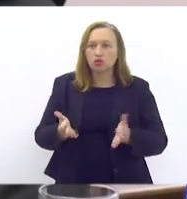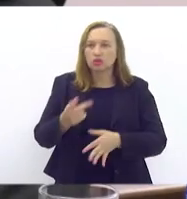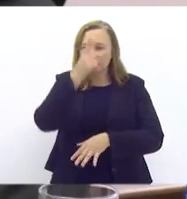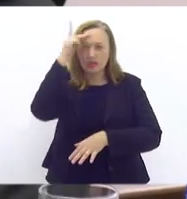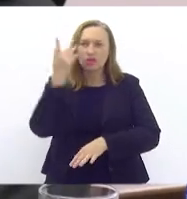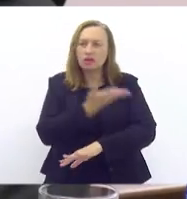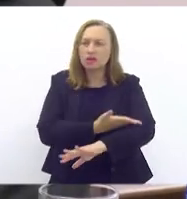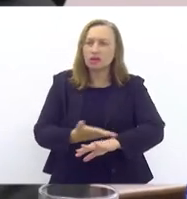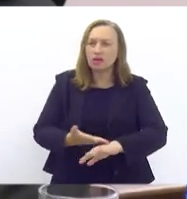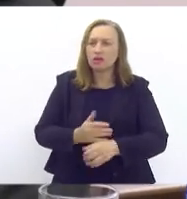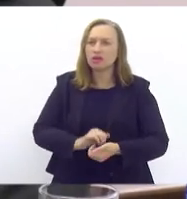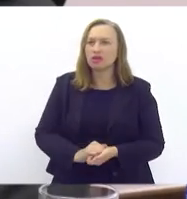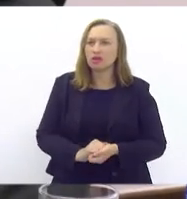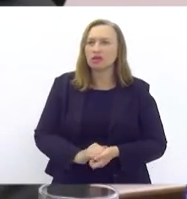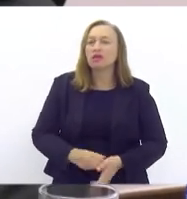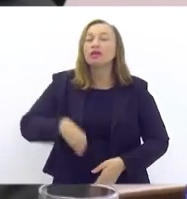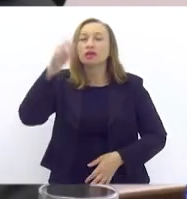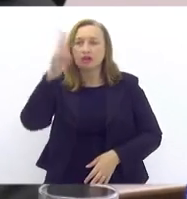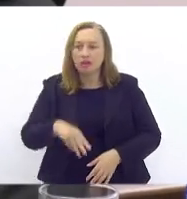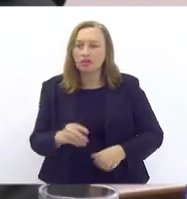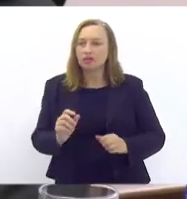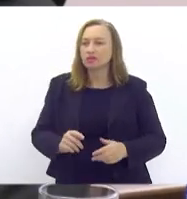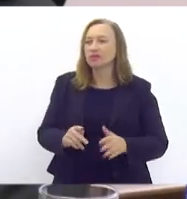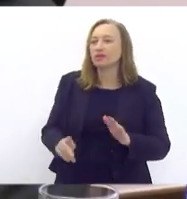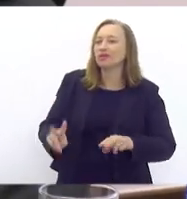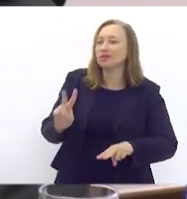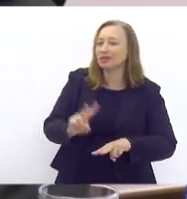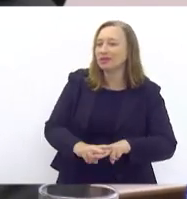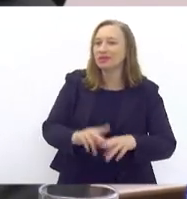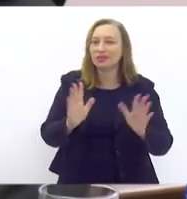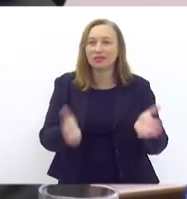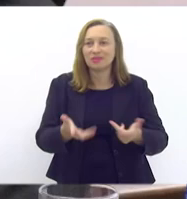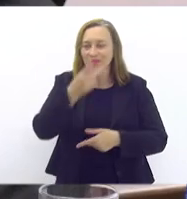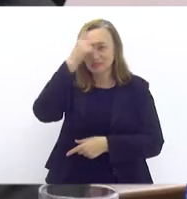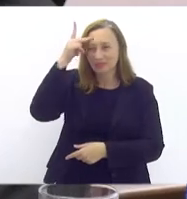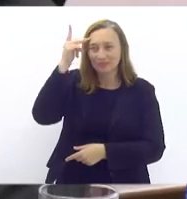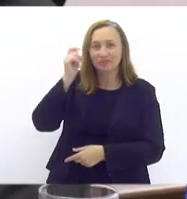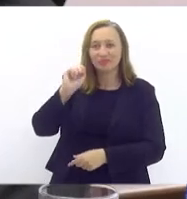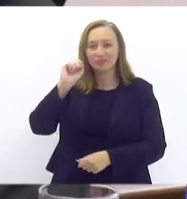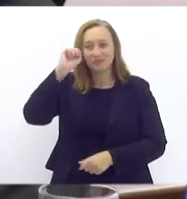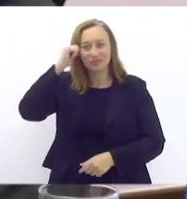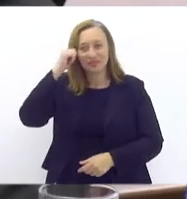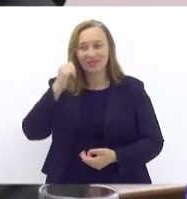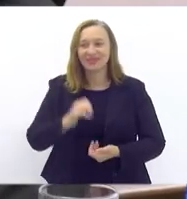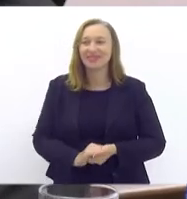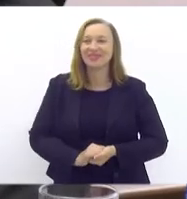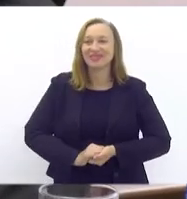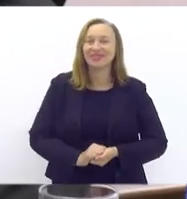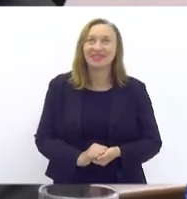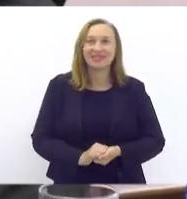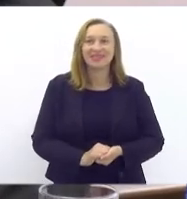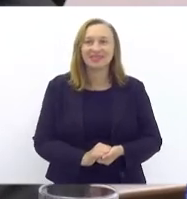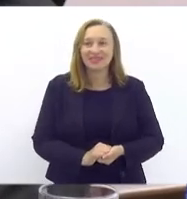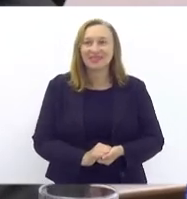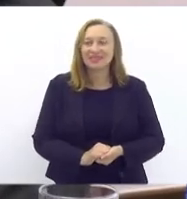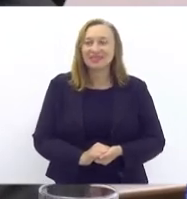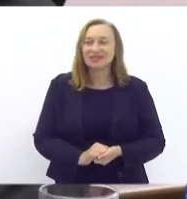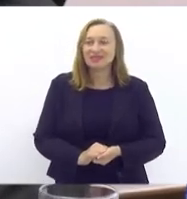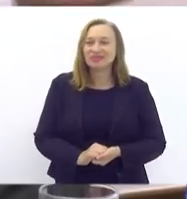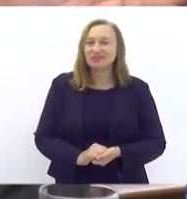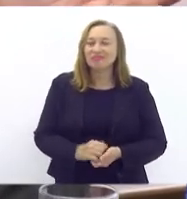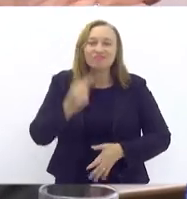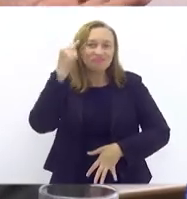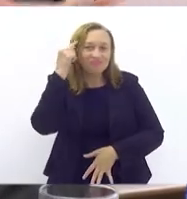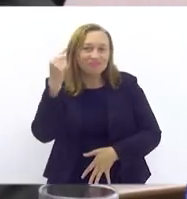brancas e quem são os presos hoje pessoas brancas ó pessoas negras então a lógica de hoje é a